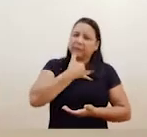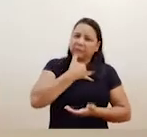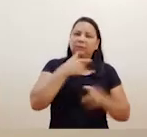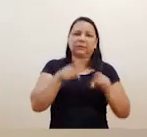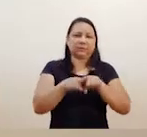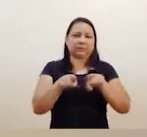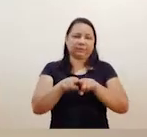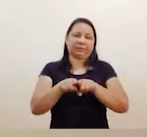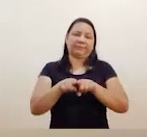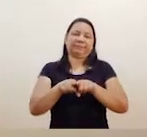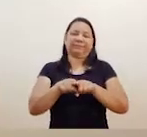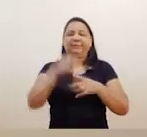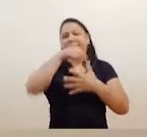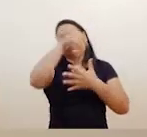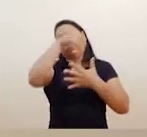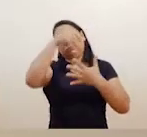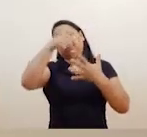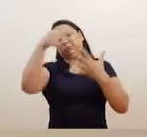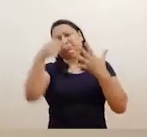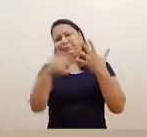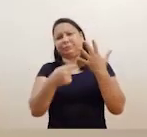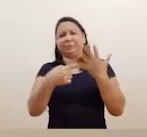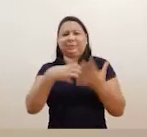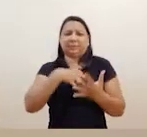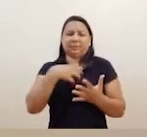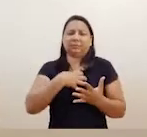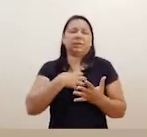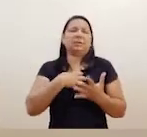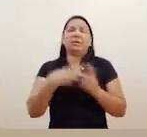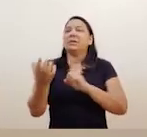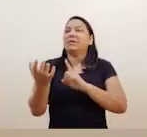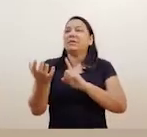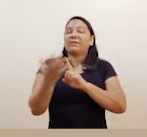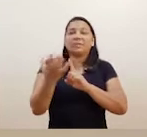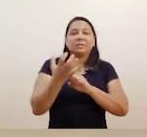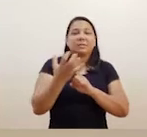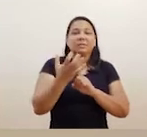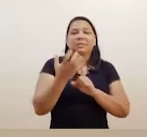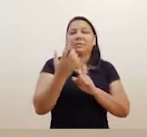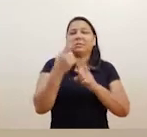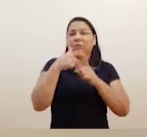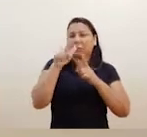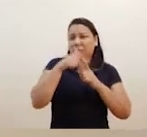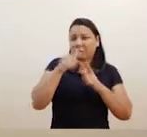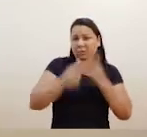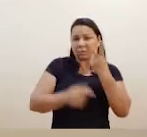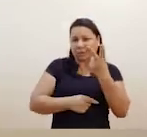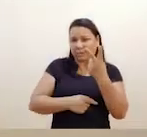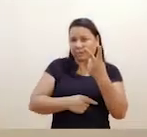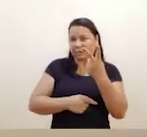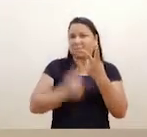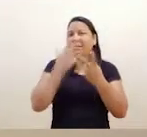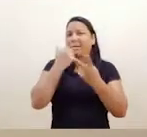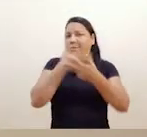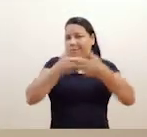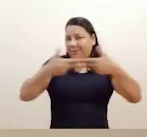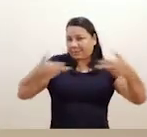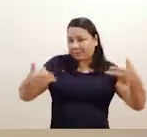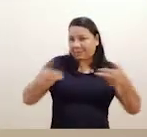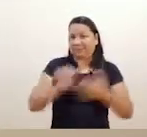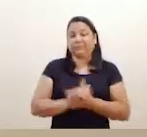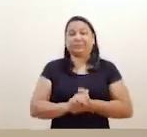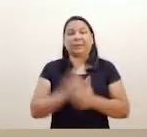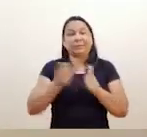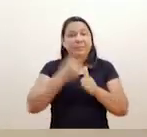frustração. E esses sentimentos têm trazido duas situações alimentares muito frequentes.